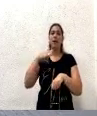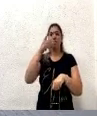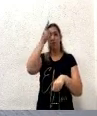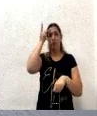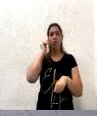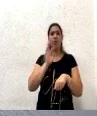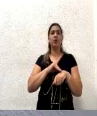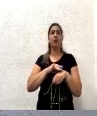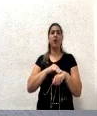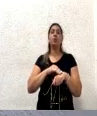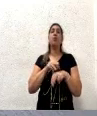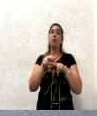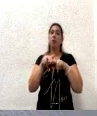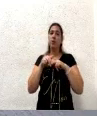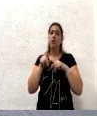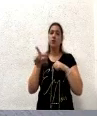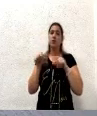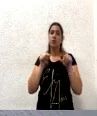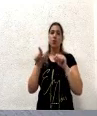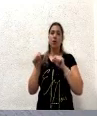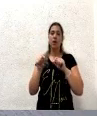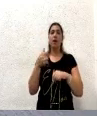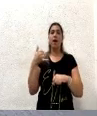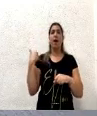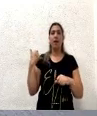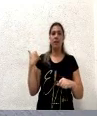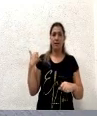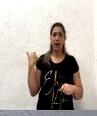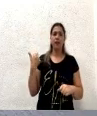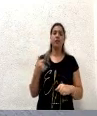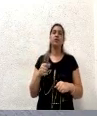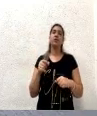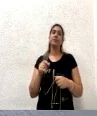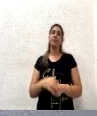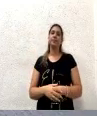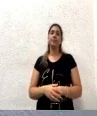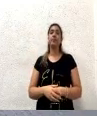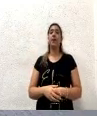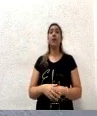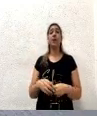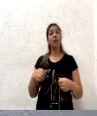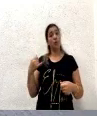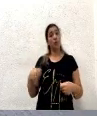foi por esse motivo que o Ministério da Saúde identificou essa necessidade.